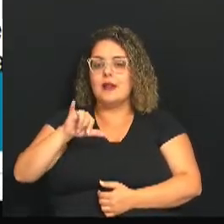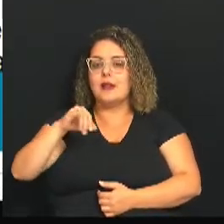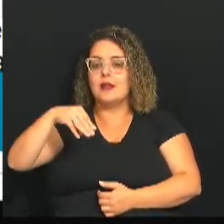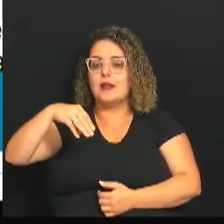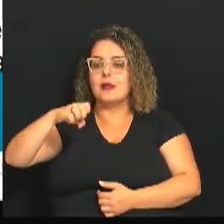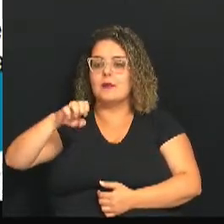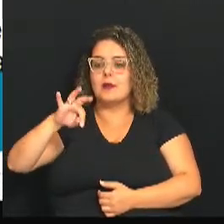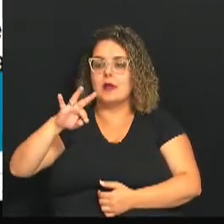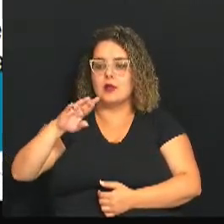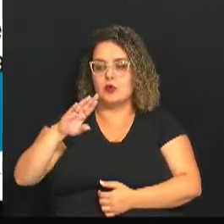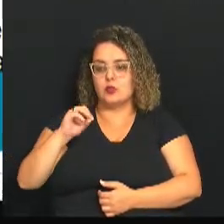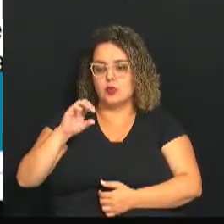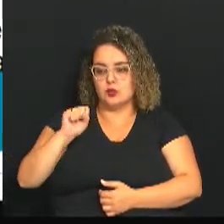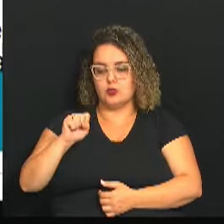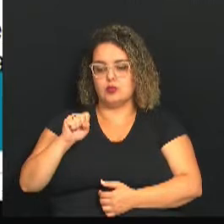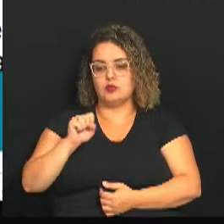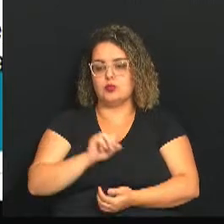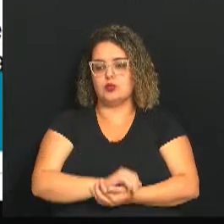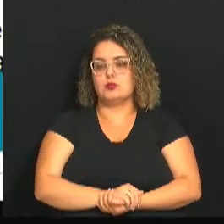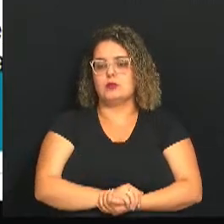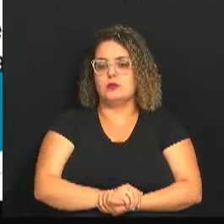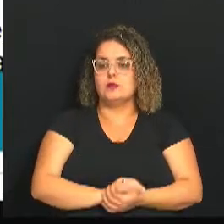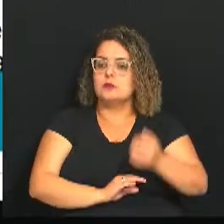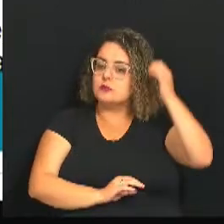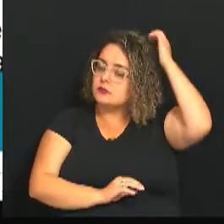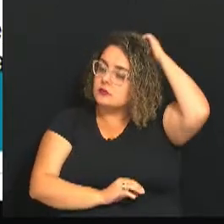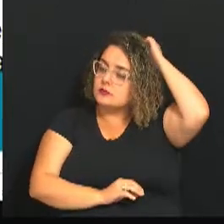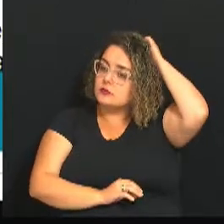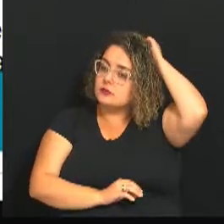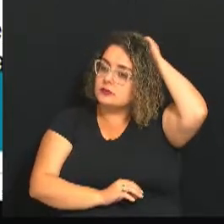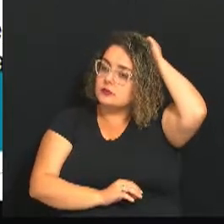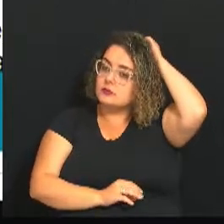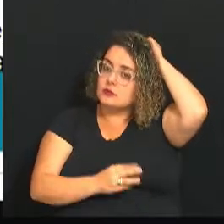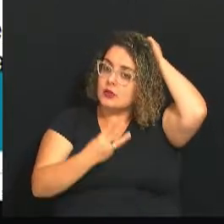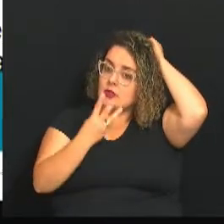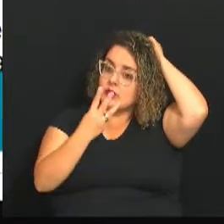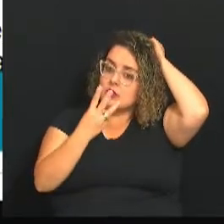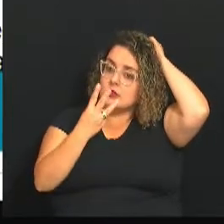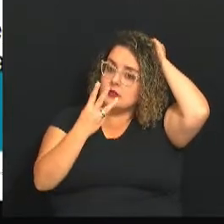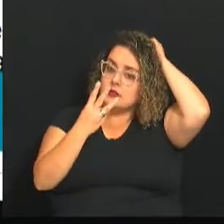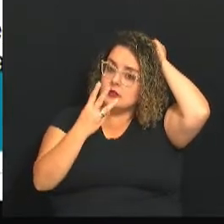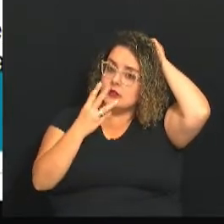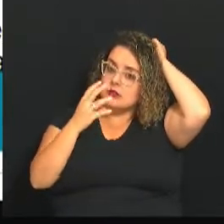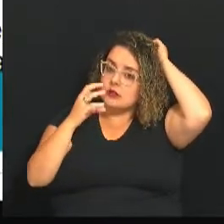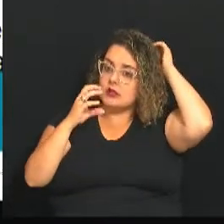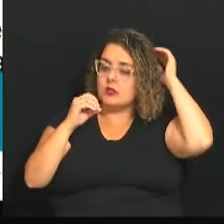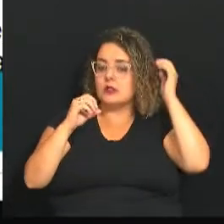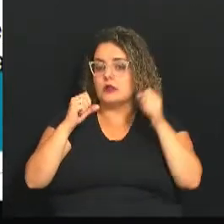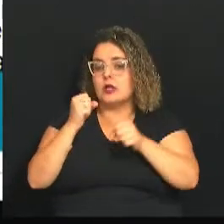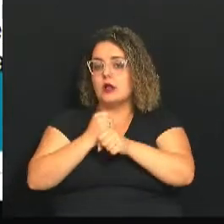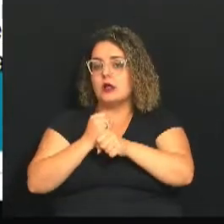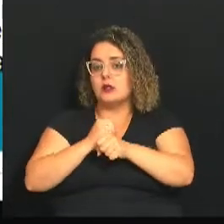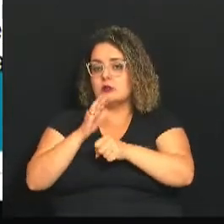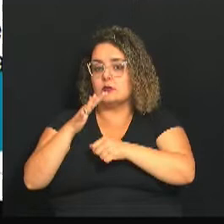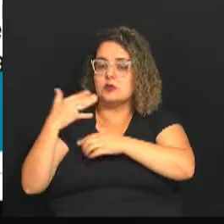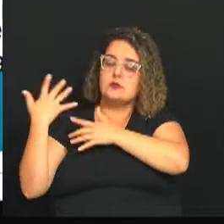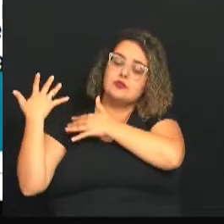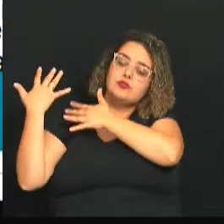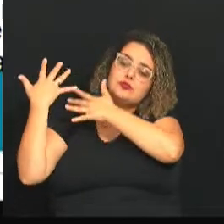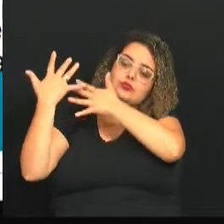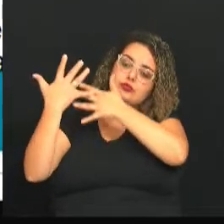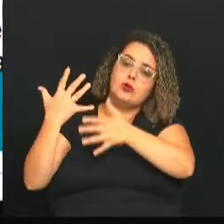gente tem, ao longo, né, desses 30 e poucos anos, desde 1989, o somatório de